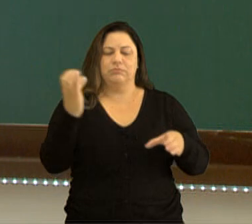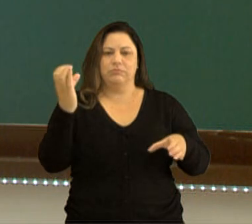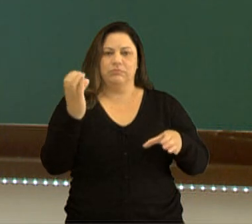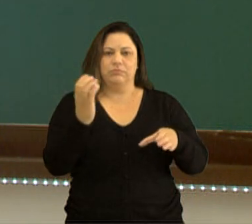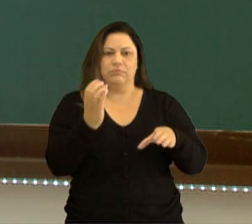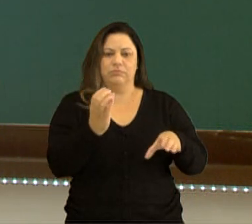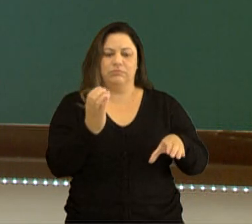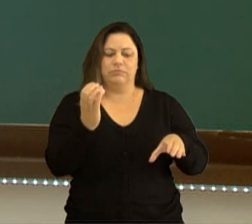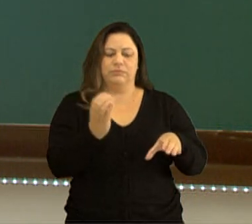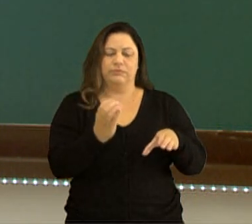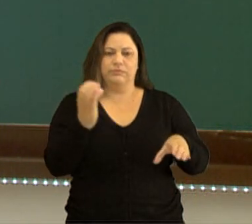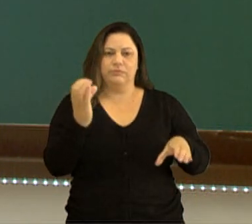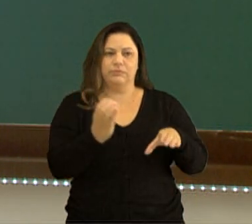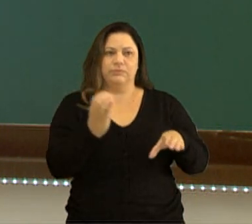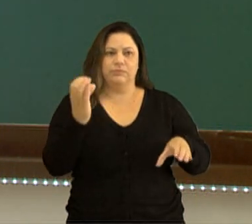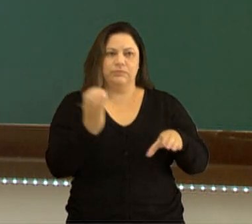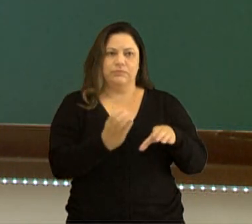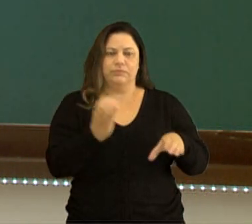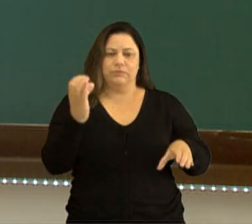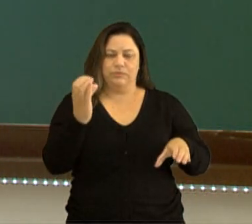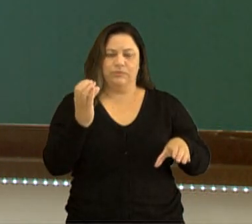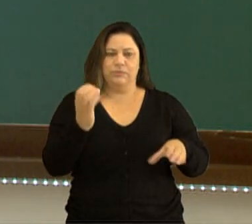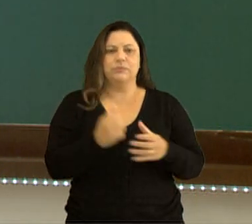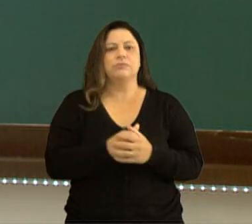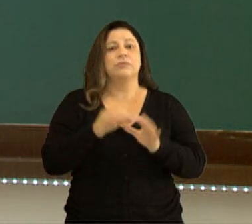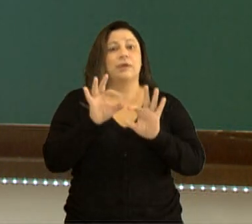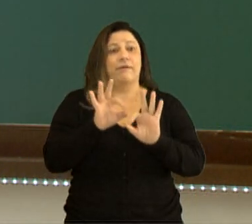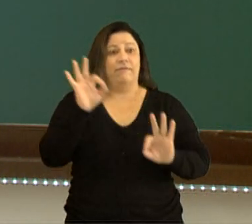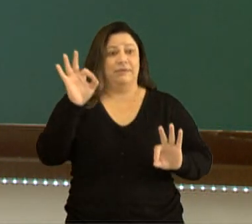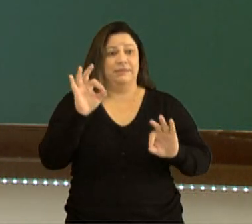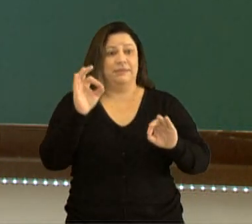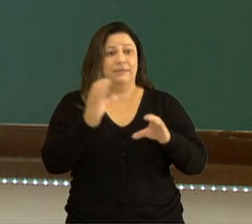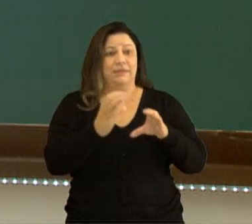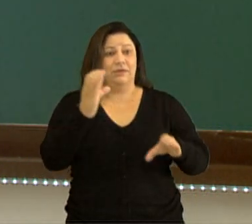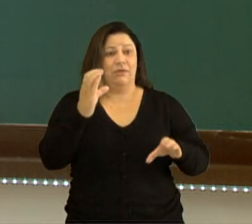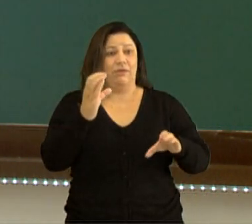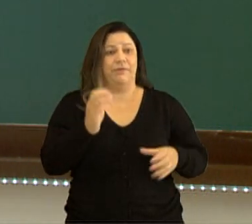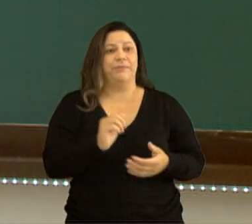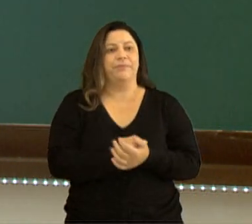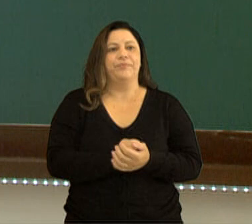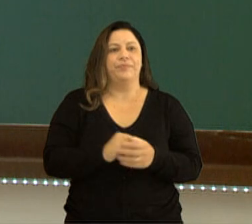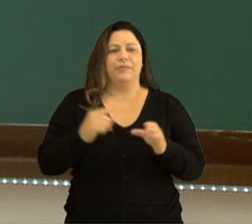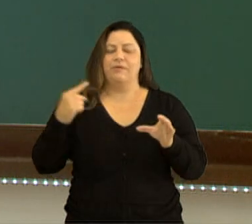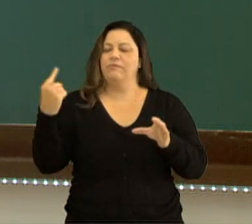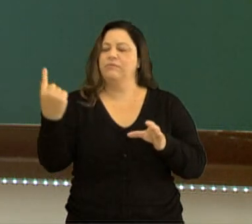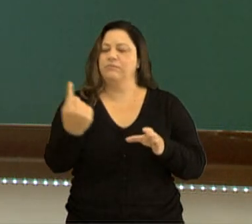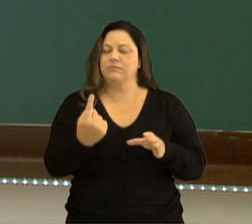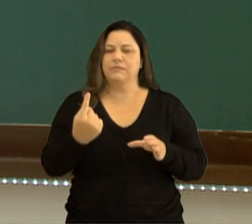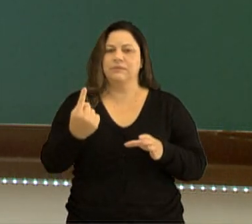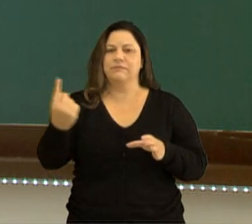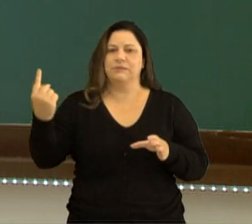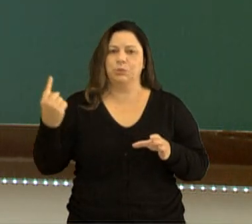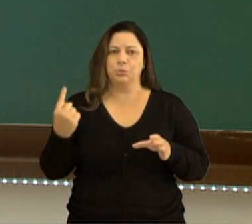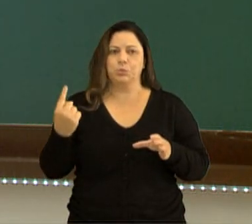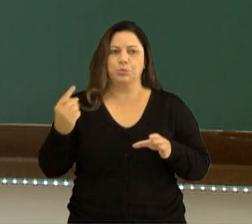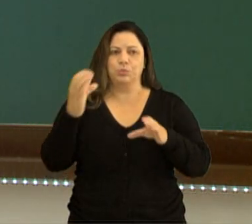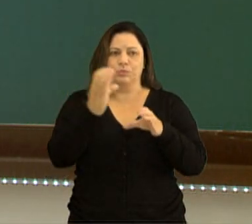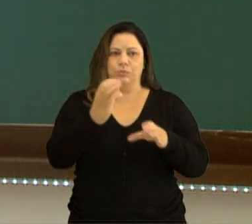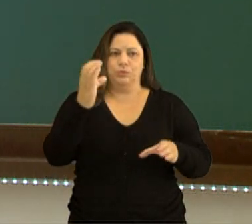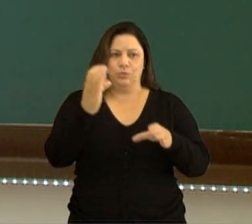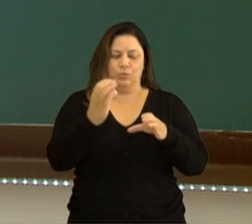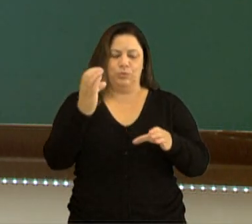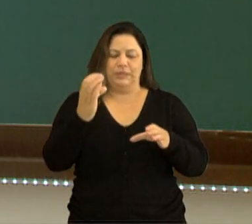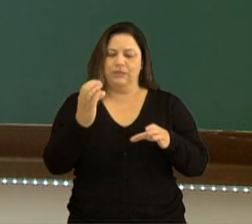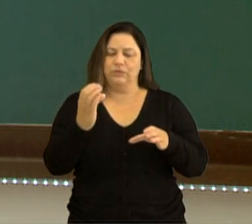um retângulo, observe a figura aqui, vai ser um paralelogramo. E ele vai girar da mesma maneira, ó. O eixo onde eu